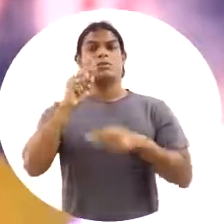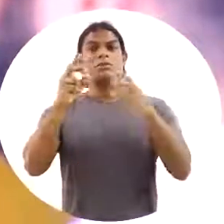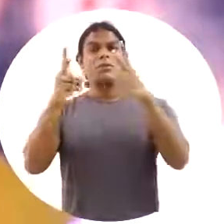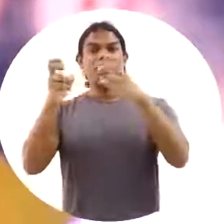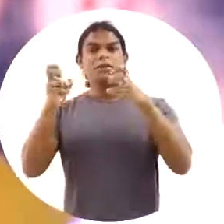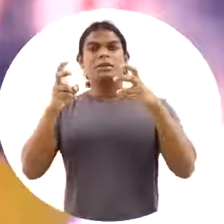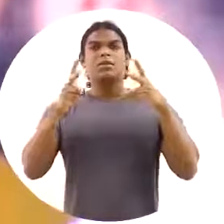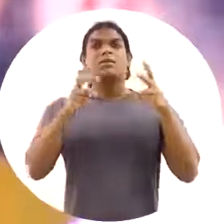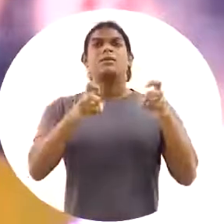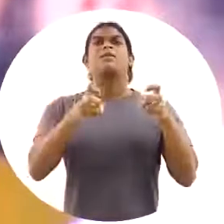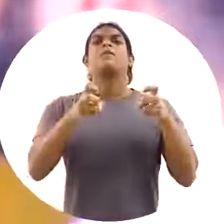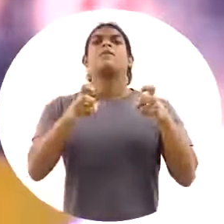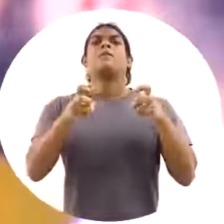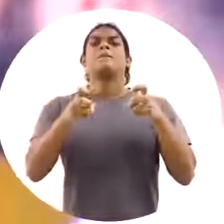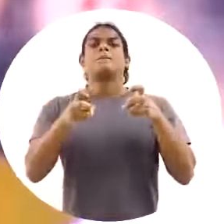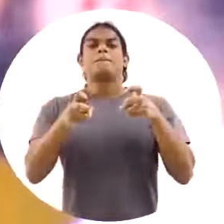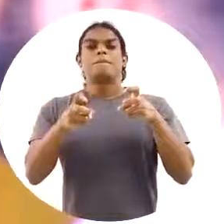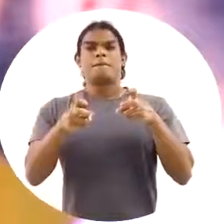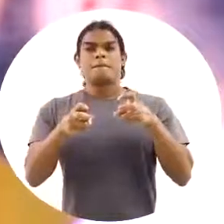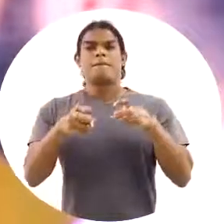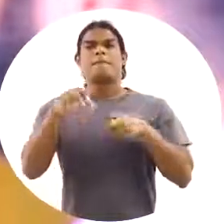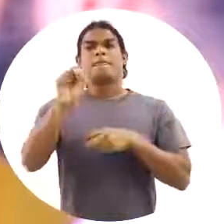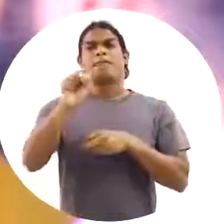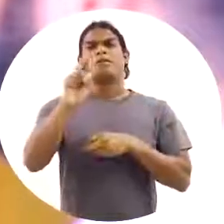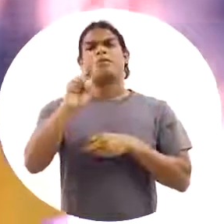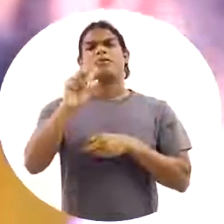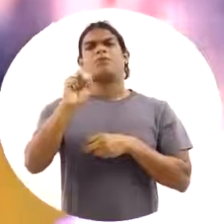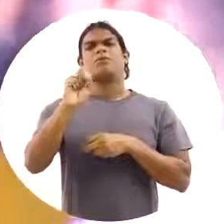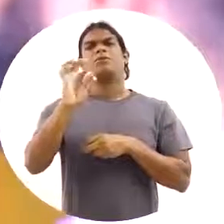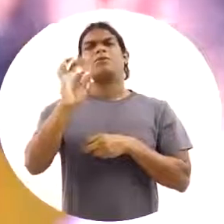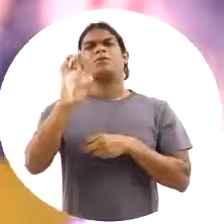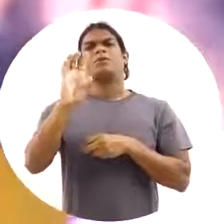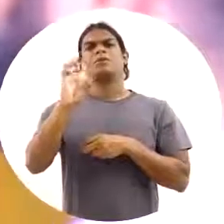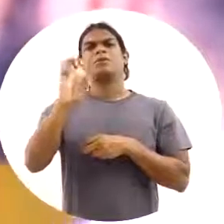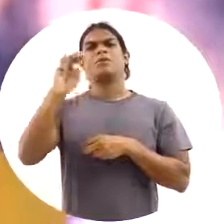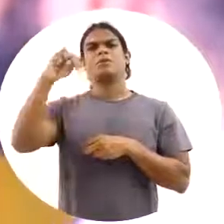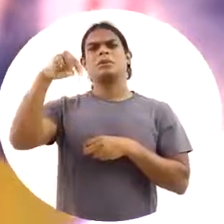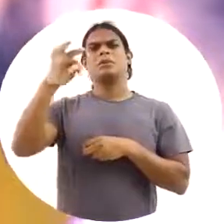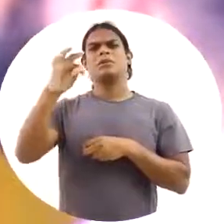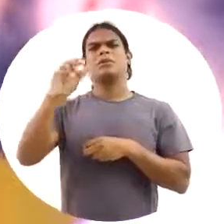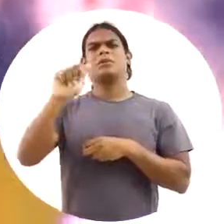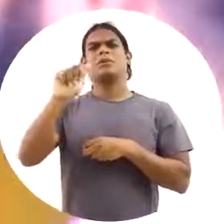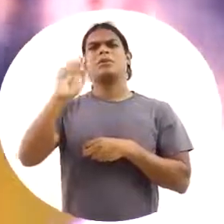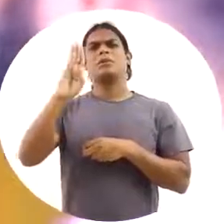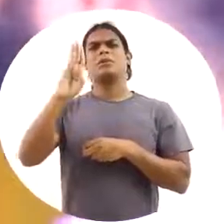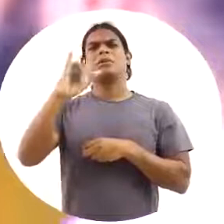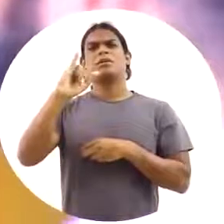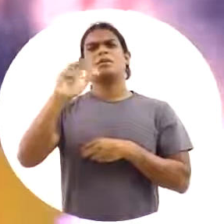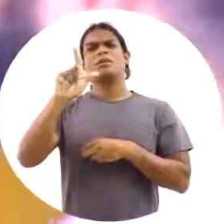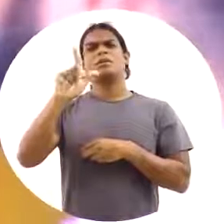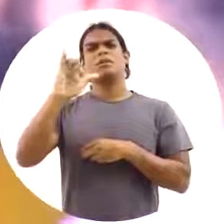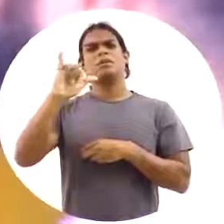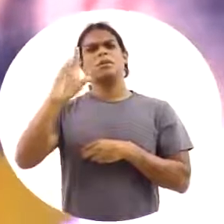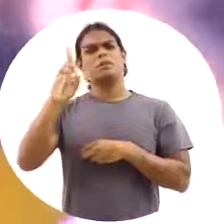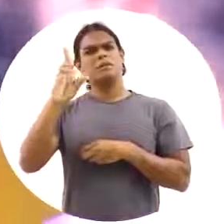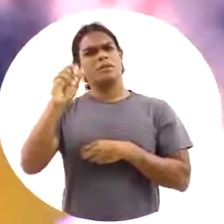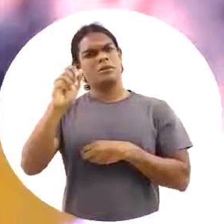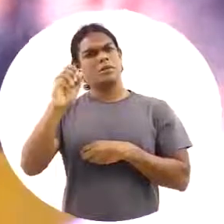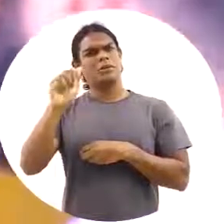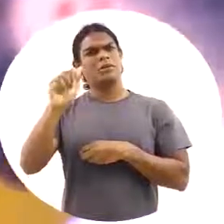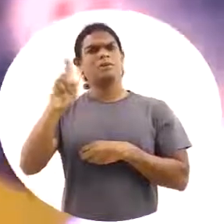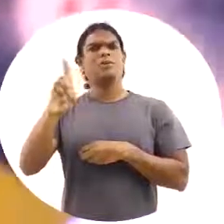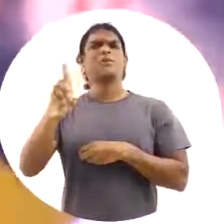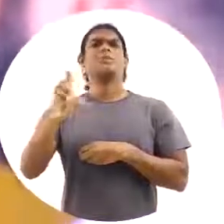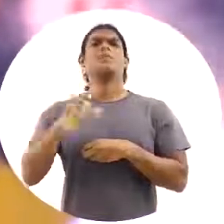que a questão de sustentabilidade vai muito além do que selos ou rótulos.